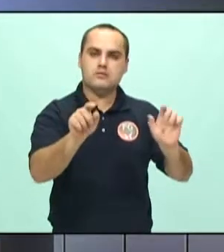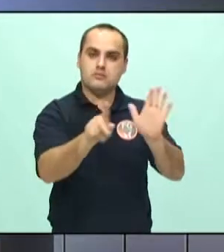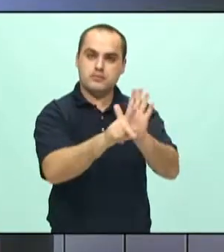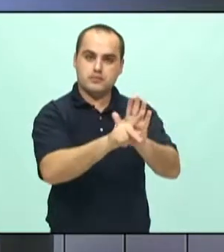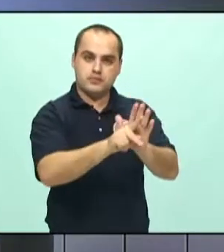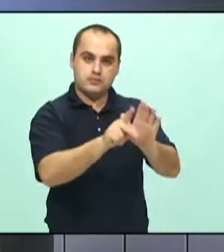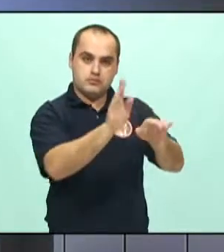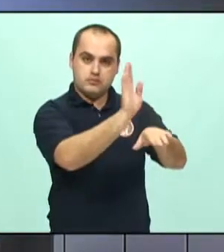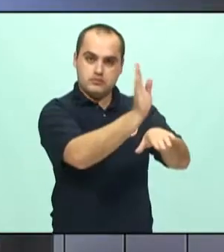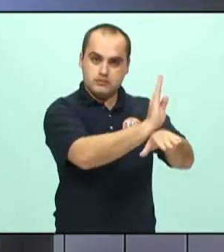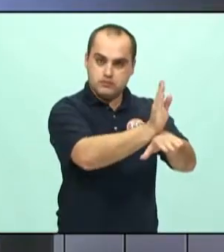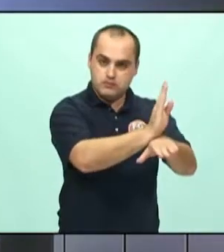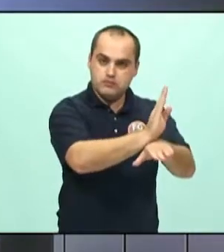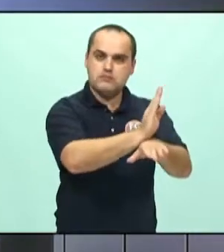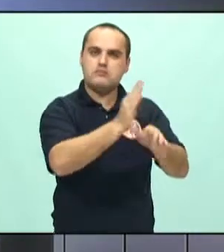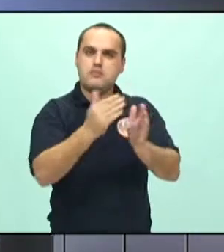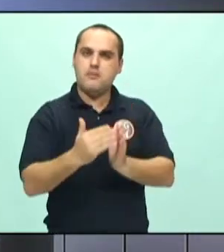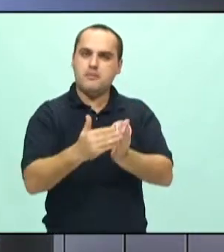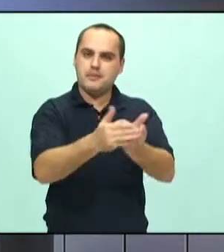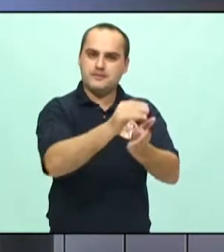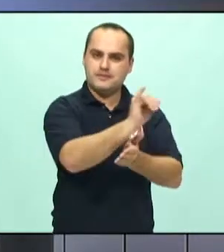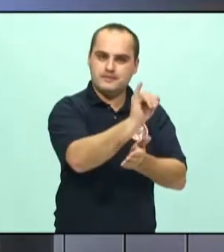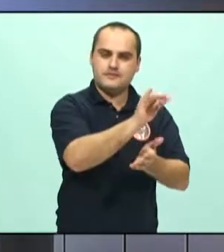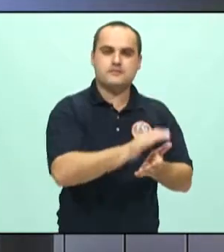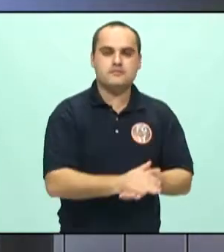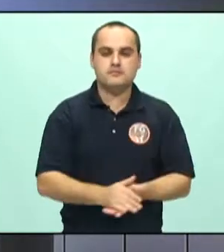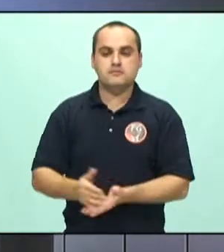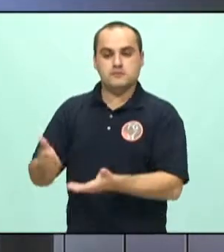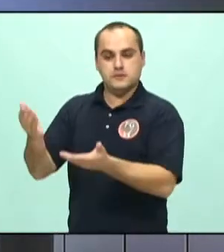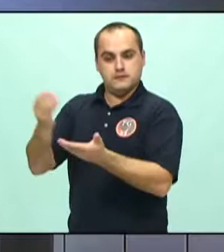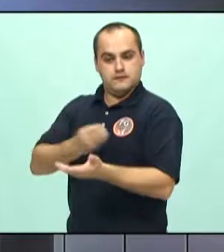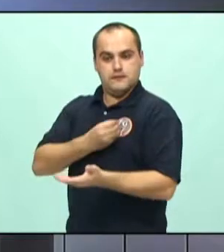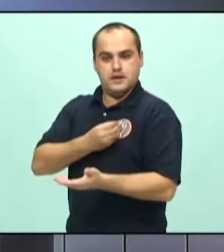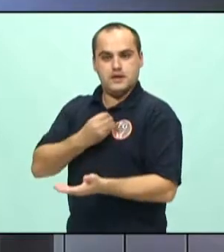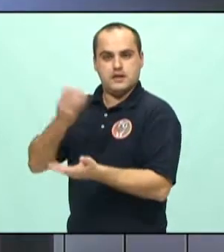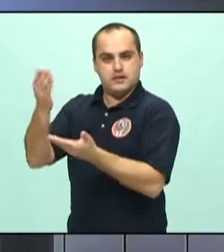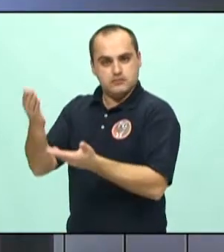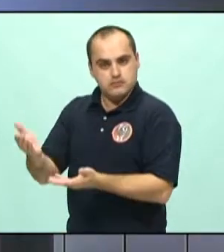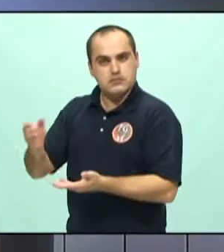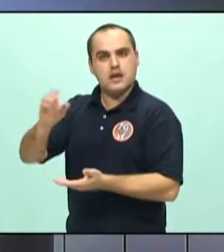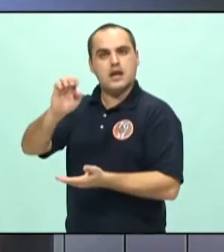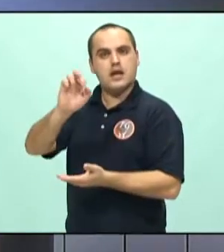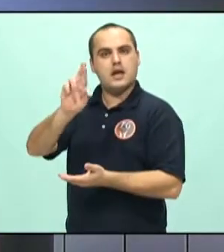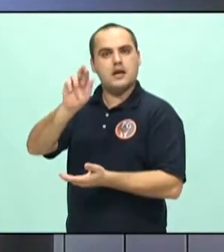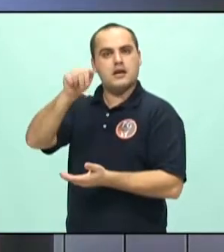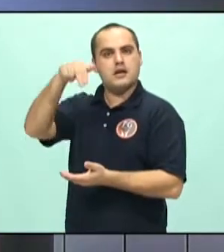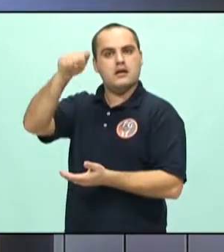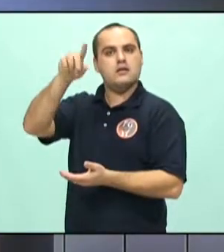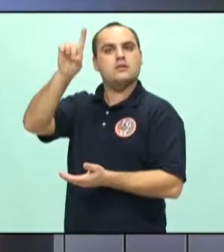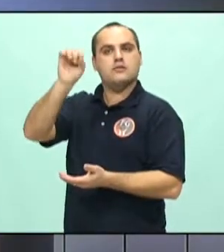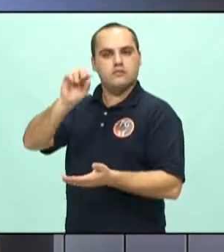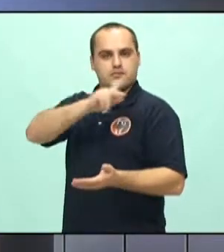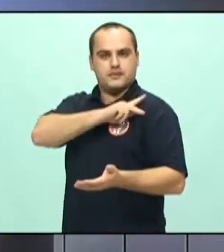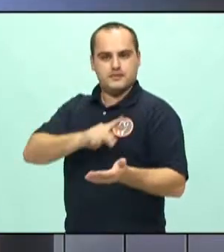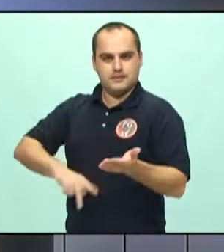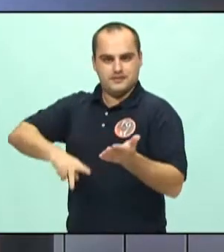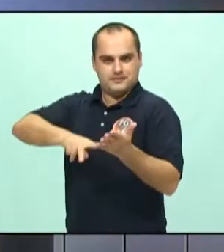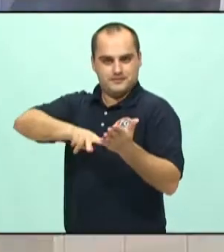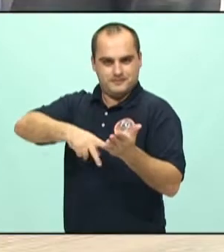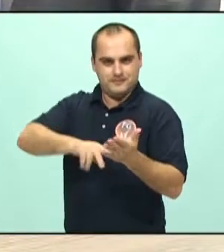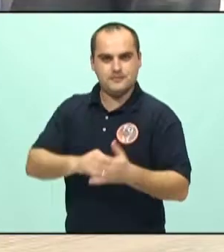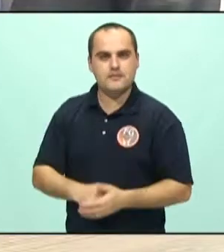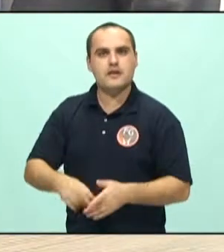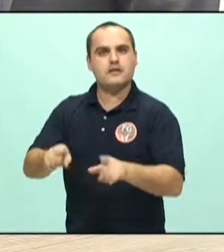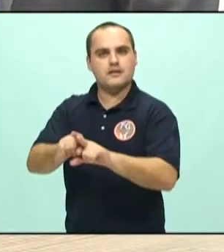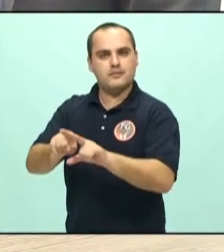Itajaí. Participam conosco o Hernando Alves Júnior, que é o presidente da Intersindical dos Trabalhadores Portuários, e